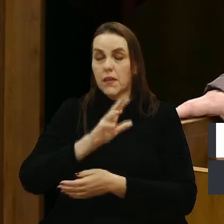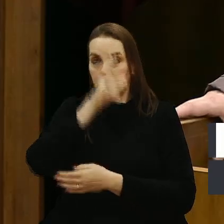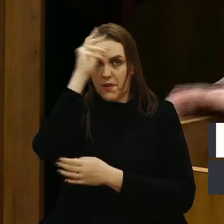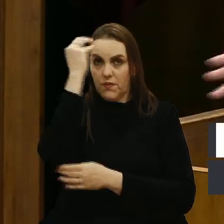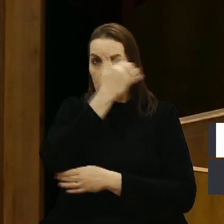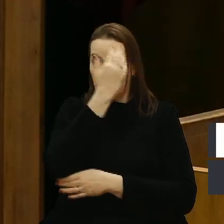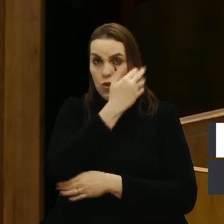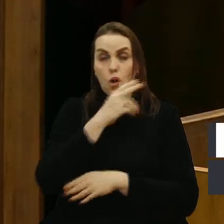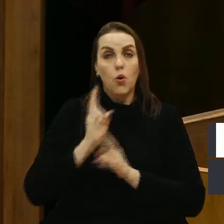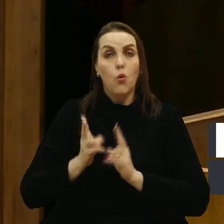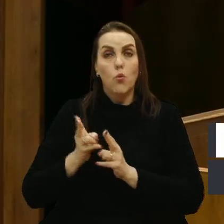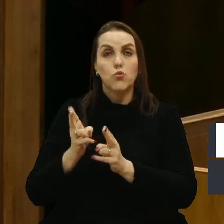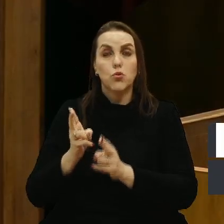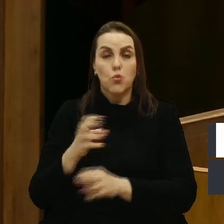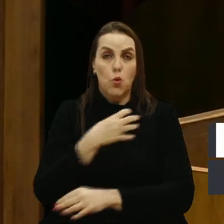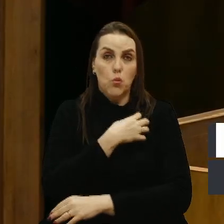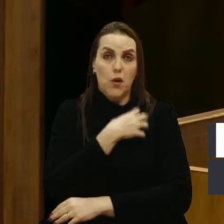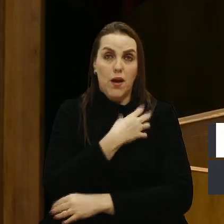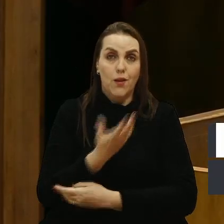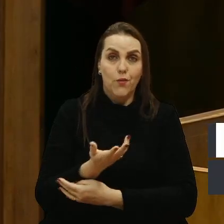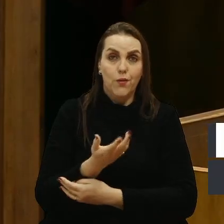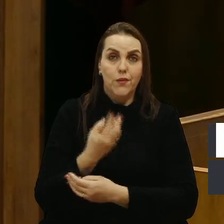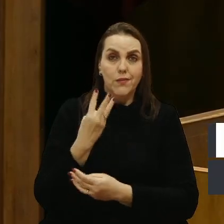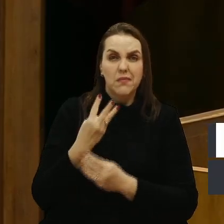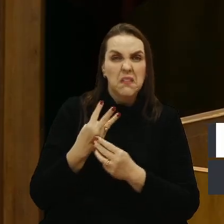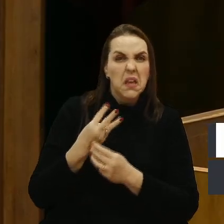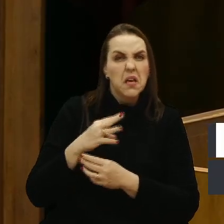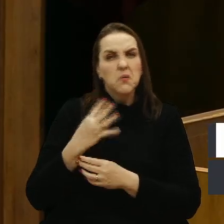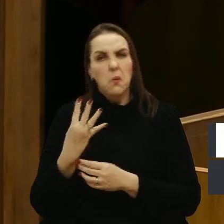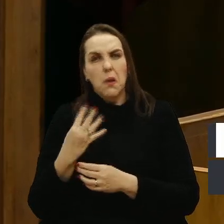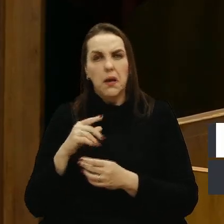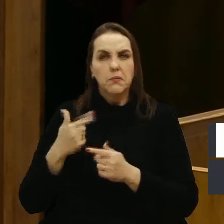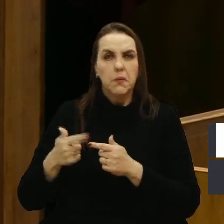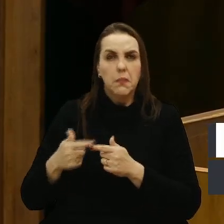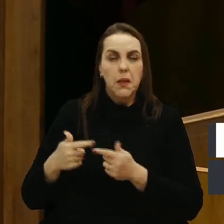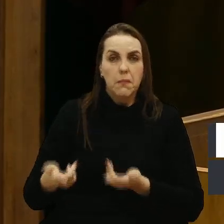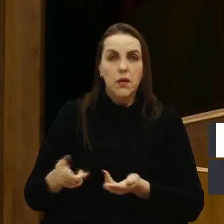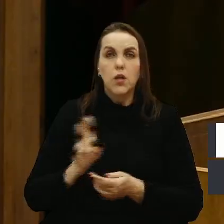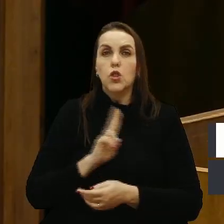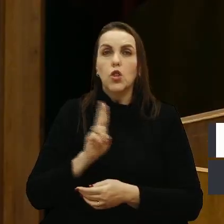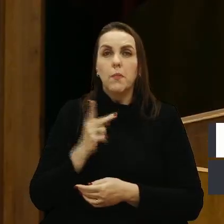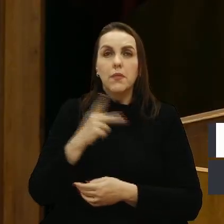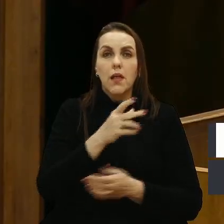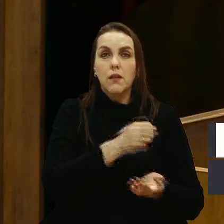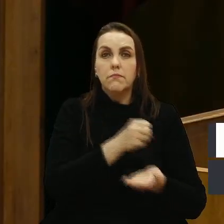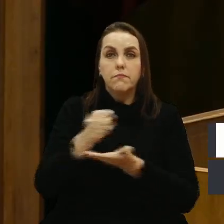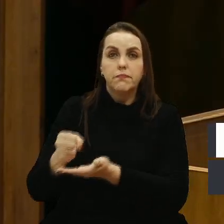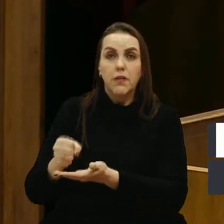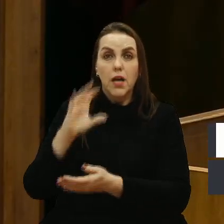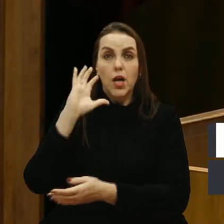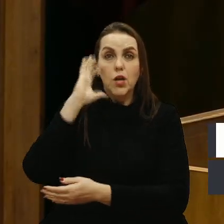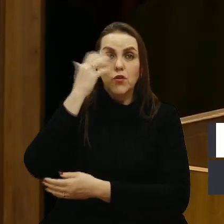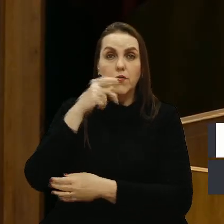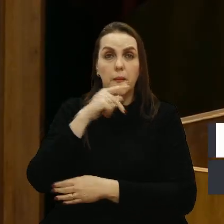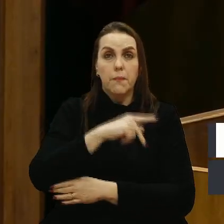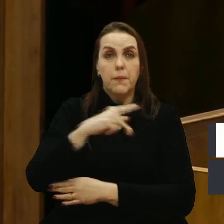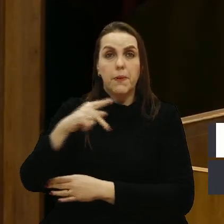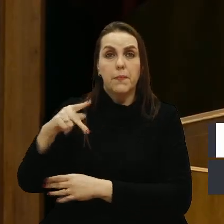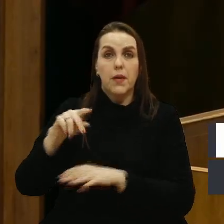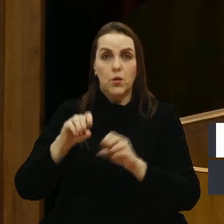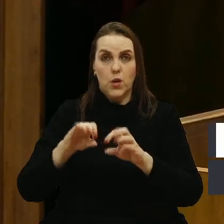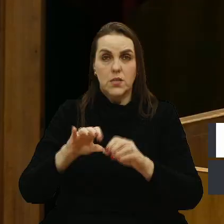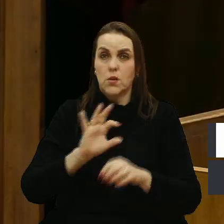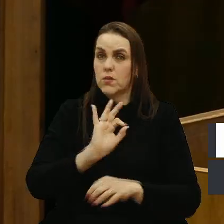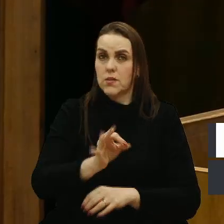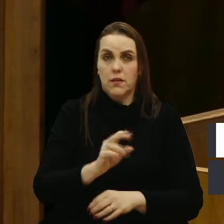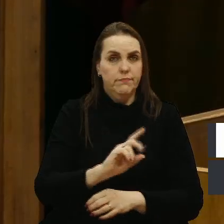o objetivo de resolver 3 ou 4 problemas estruturais da cidade. A nomeação do Caberlon deu-se por quê, vereadora Sandra? Para resolver o problema das PPPs da educação. Deu certo?